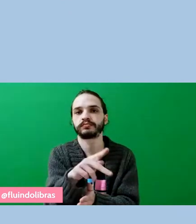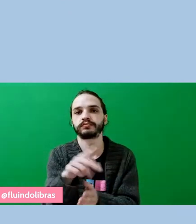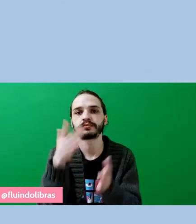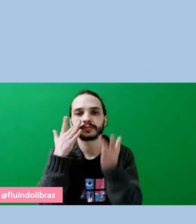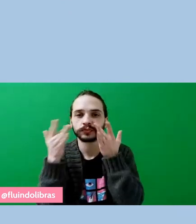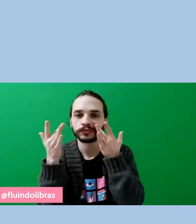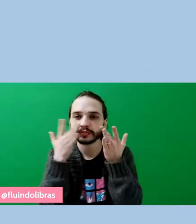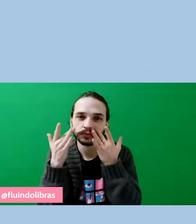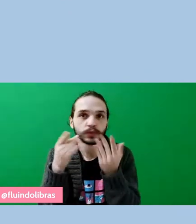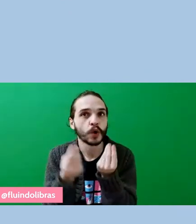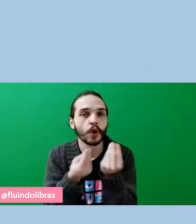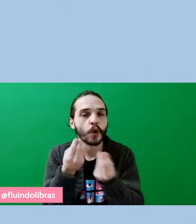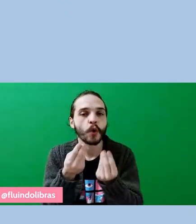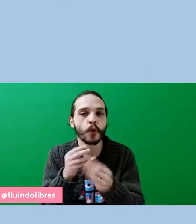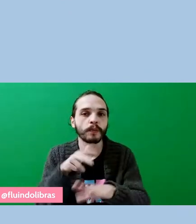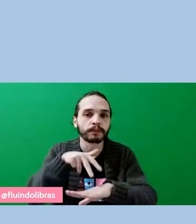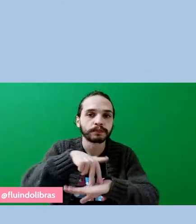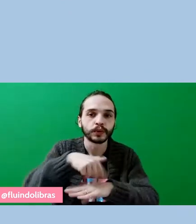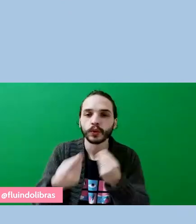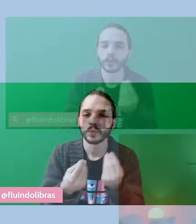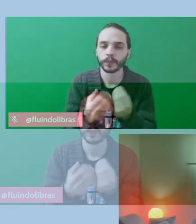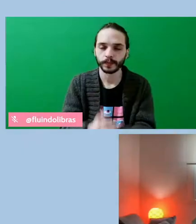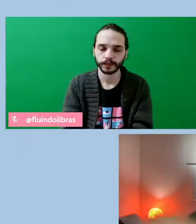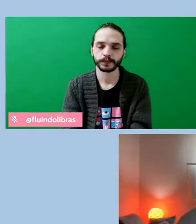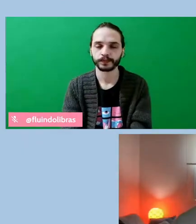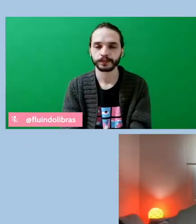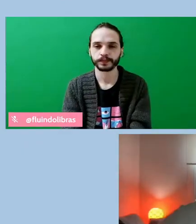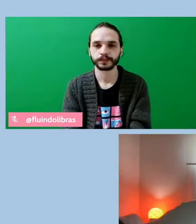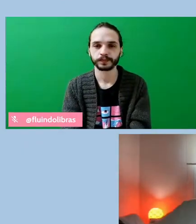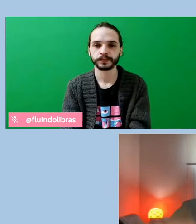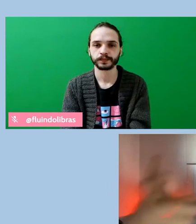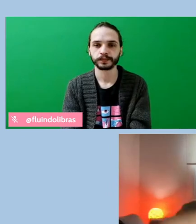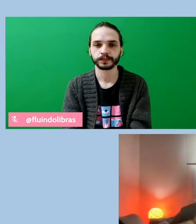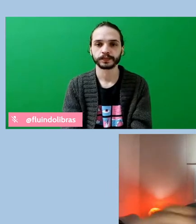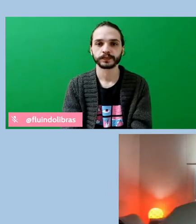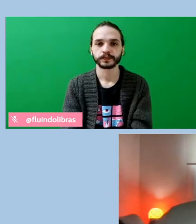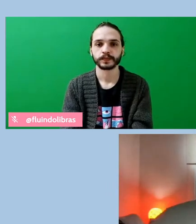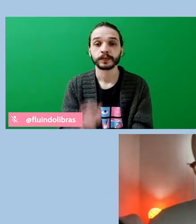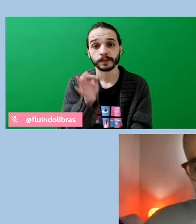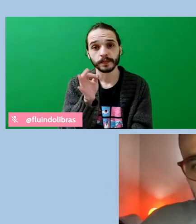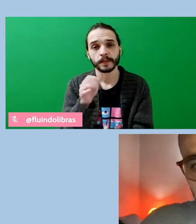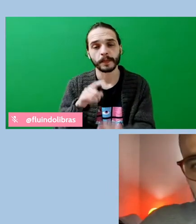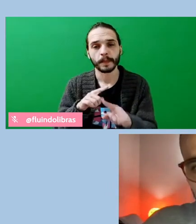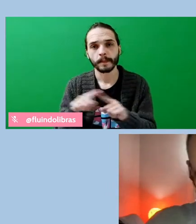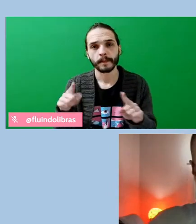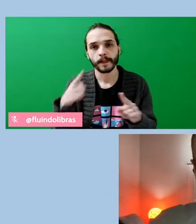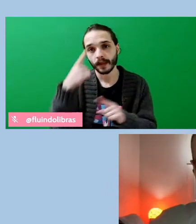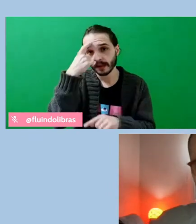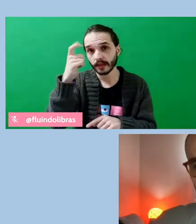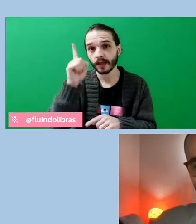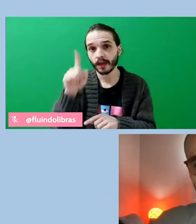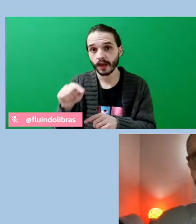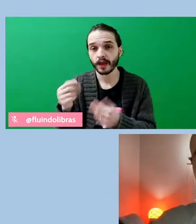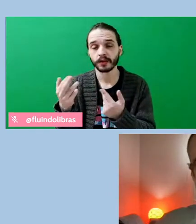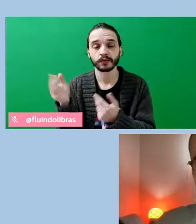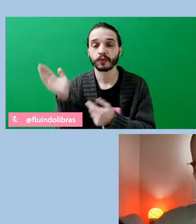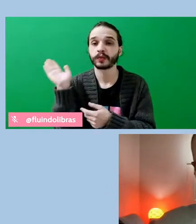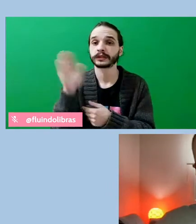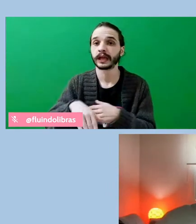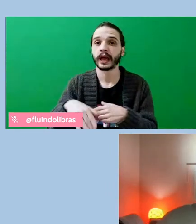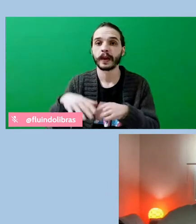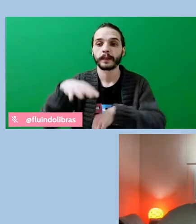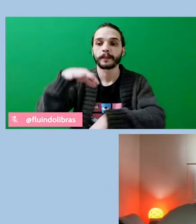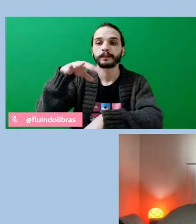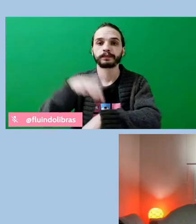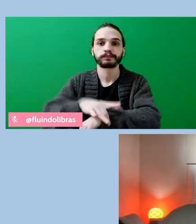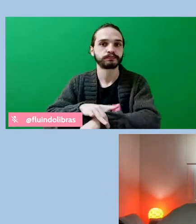ela se daria. Certo. Mas a ideia de Eu bate-papo é isso, é de trazer para o presente, exatamente, da gente perfeito, ter essa perfeito. troca, da gente estar